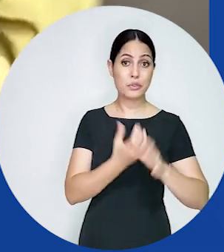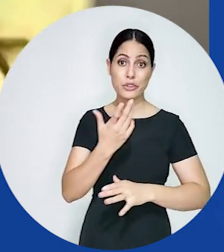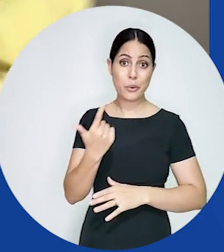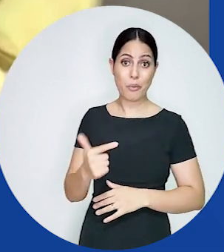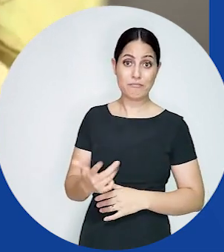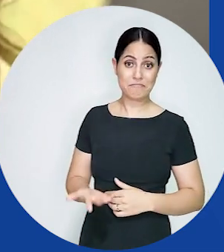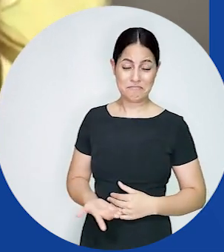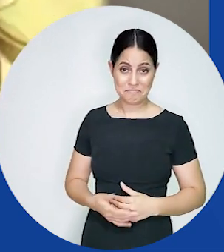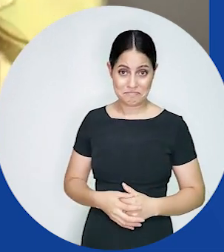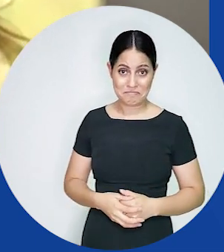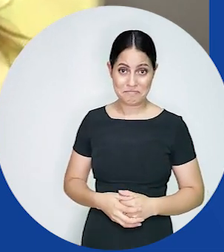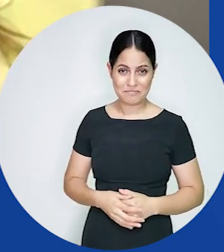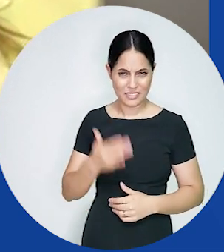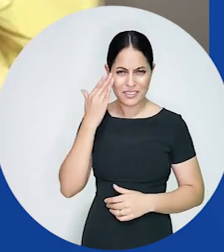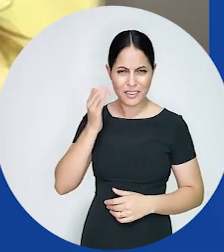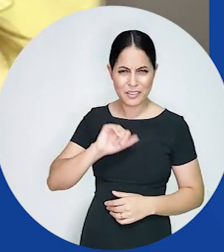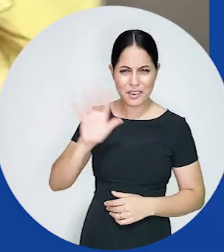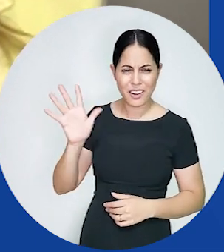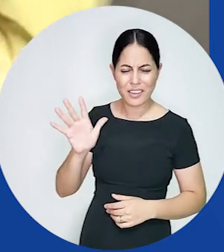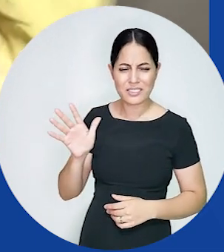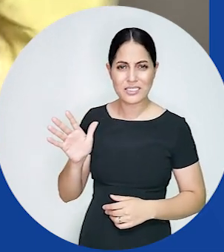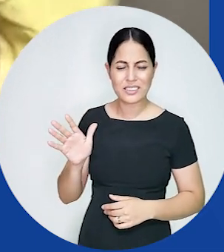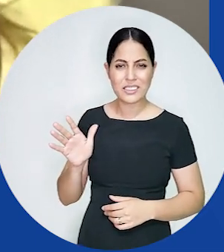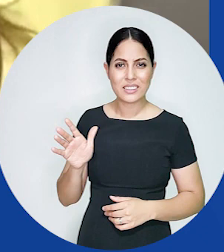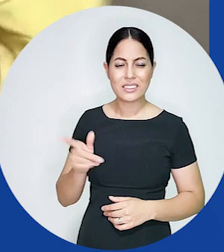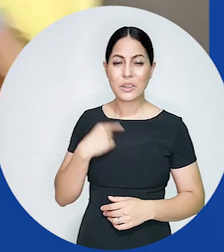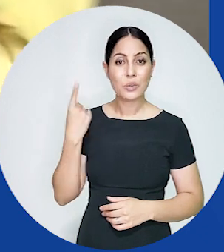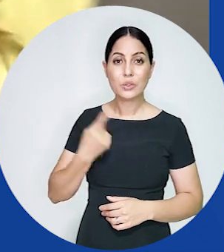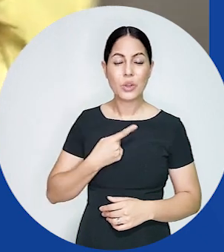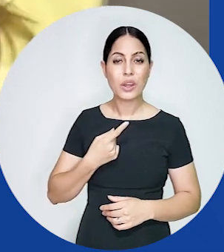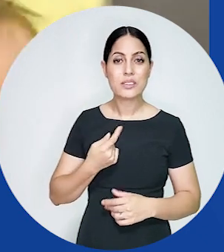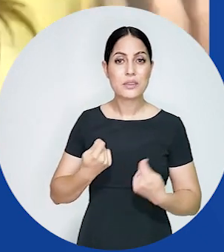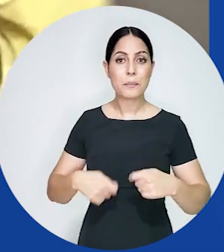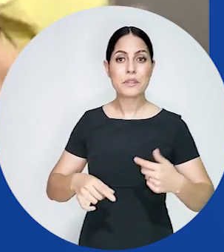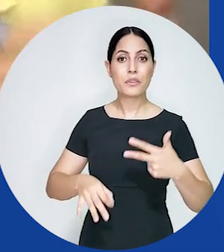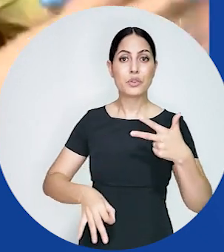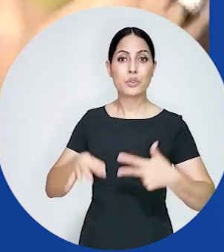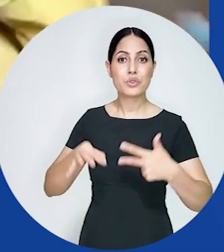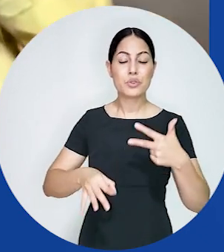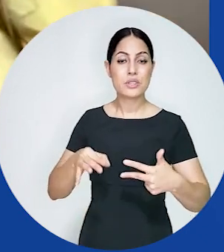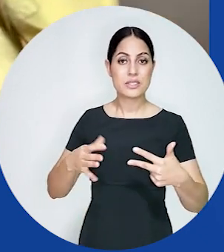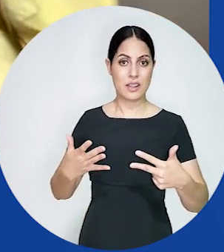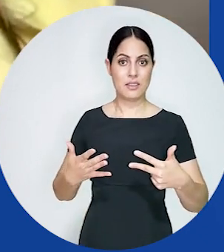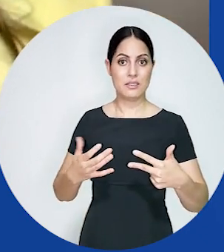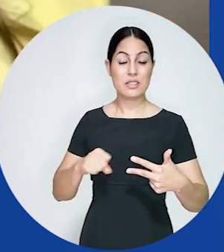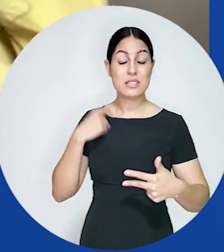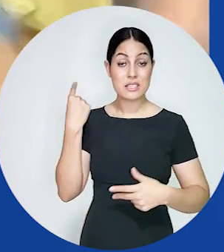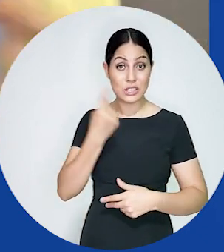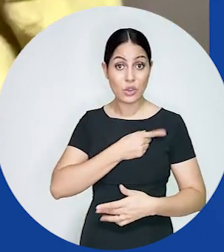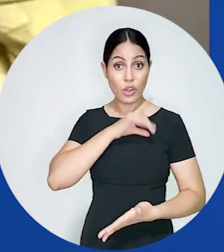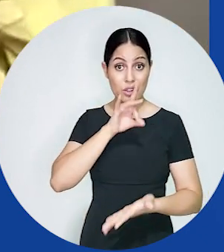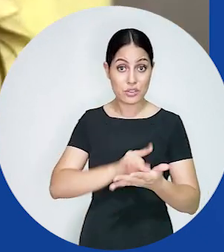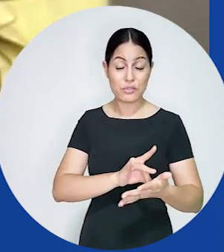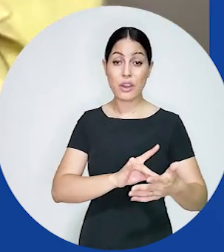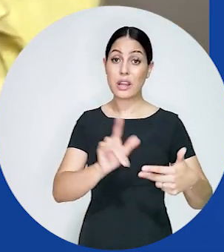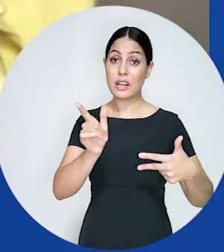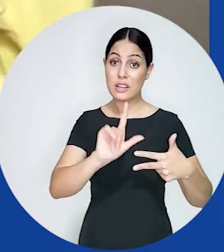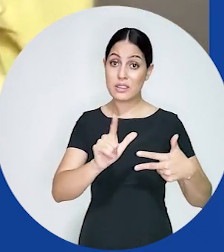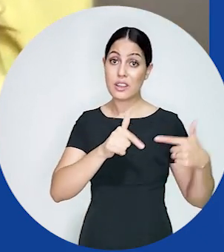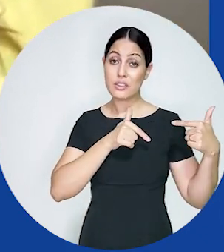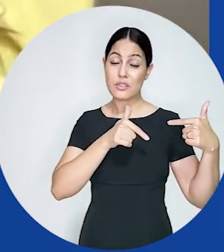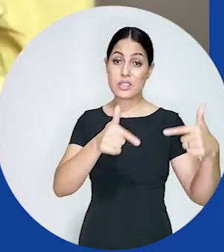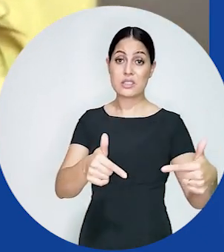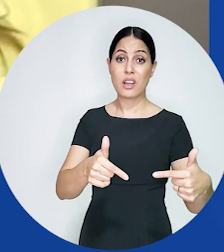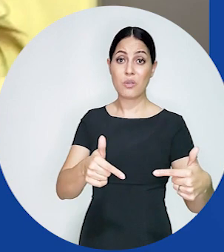legislativo não fez o que deveria fazer. Entende? Então, a gente não precisaria do judiciário. Se a gente tivesse